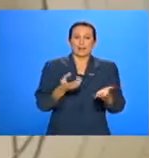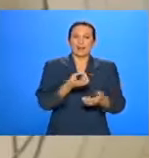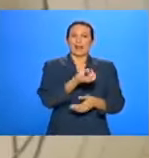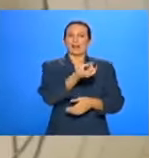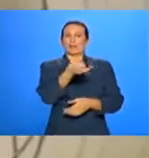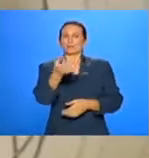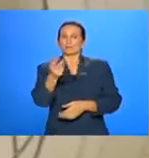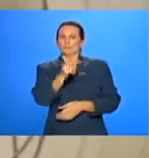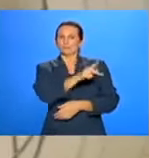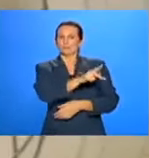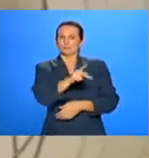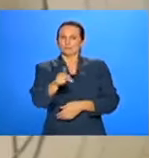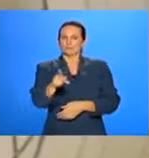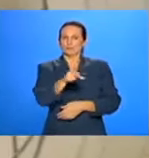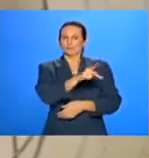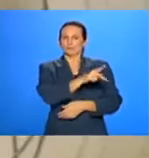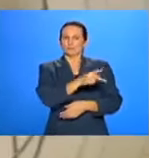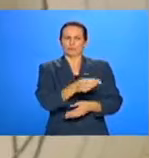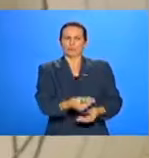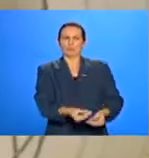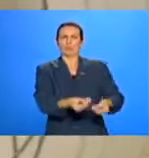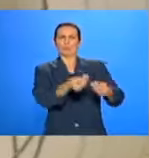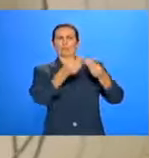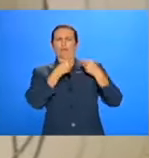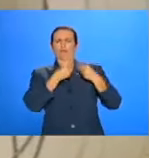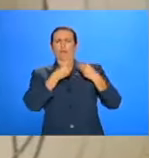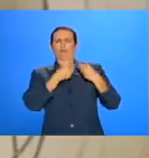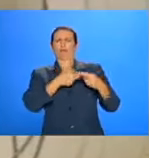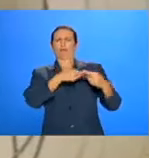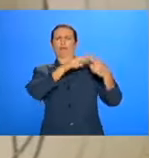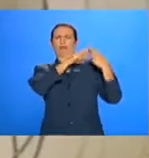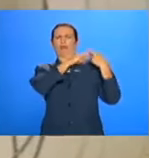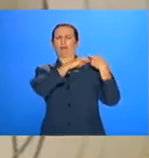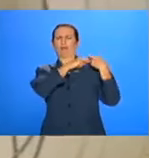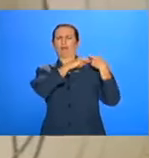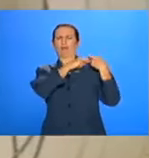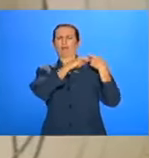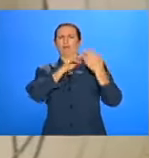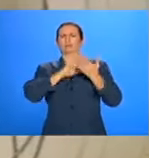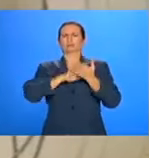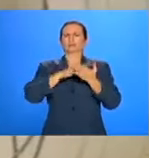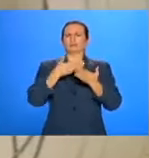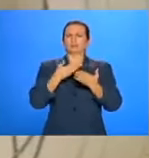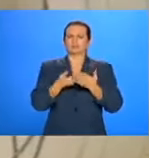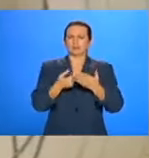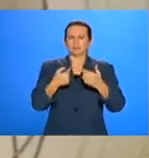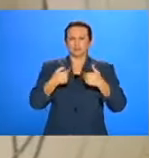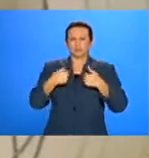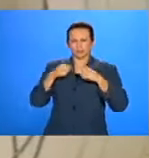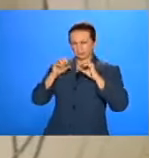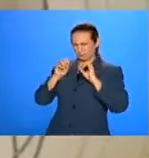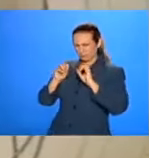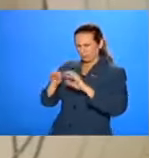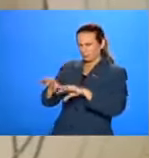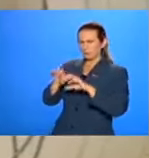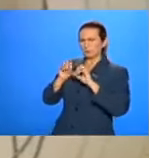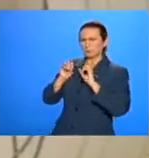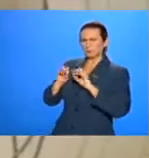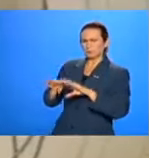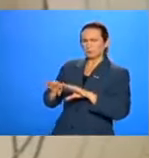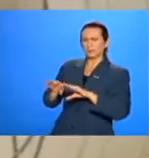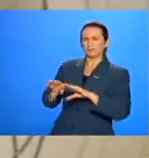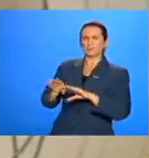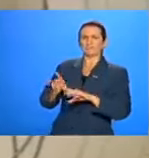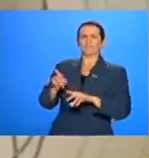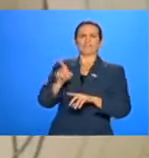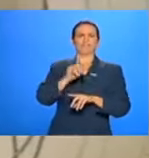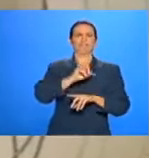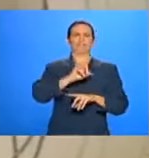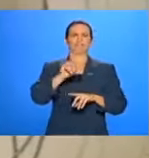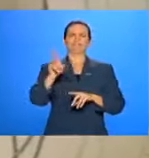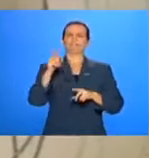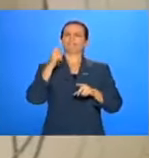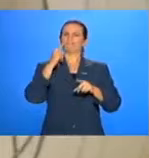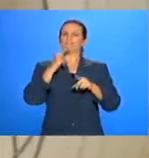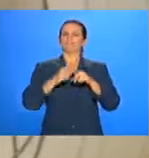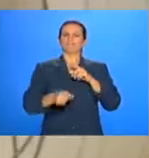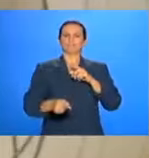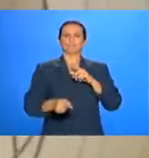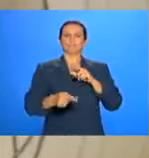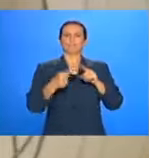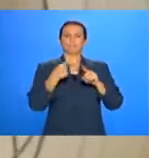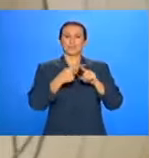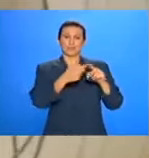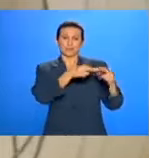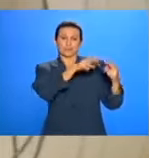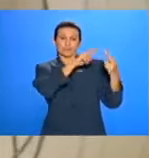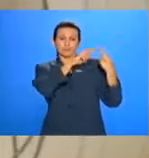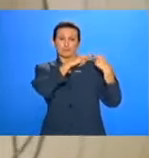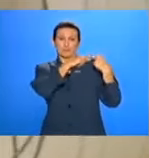a responsabilidade ao intérprete de ensino, sendo que essa responsabilidade